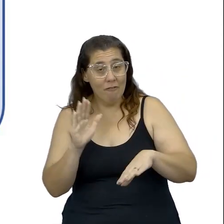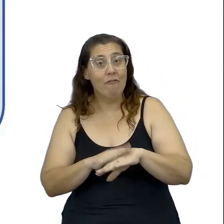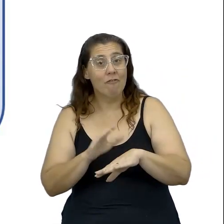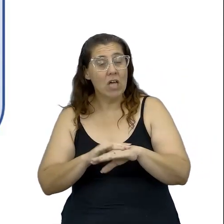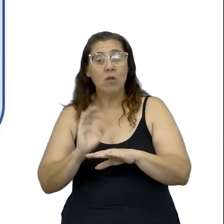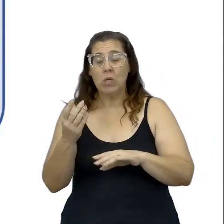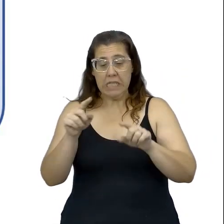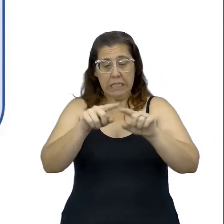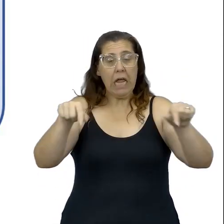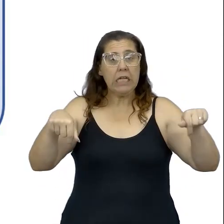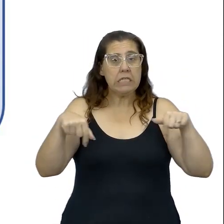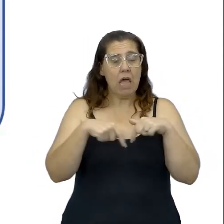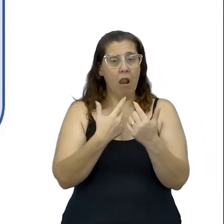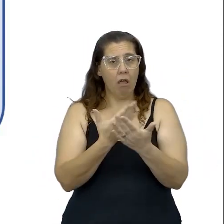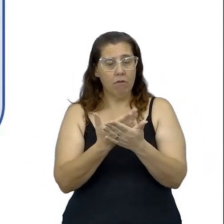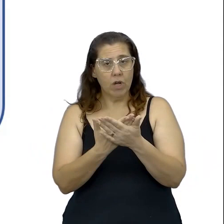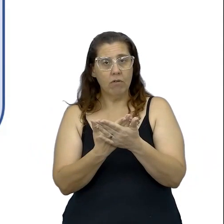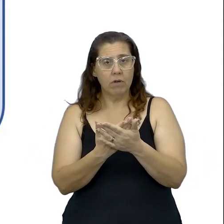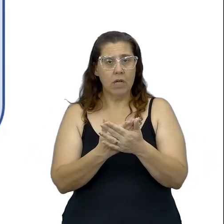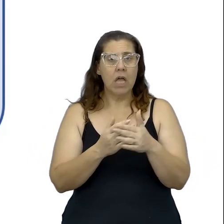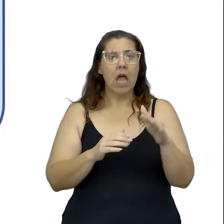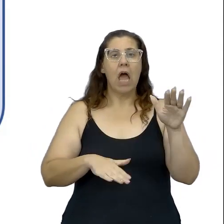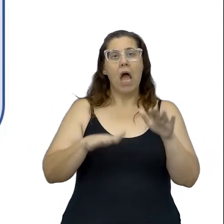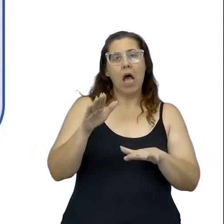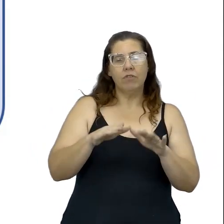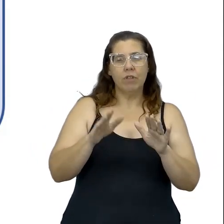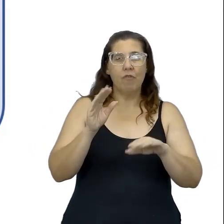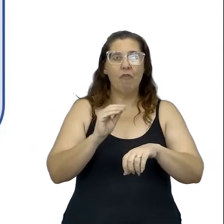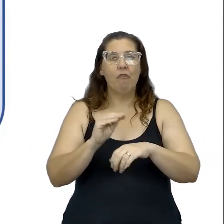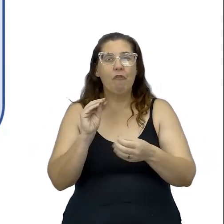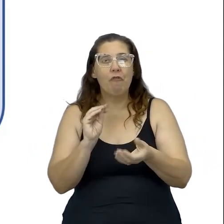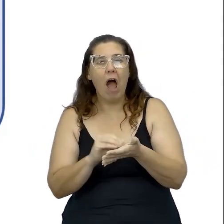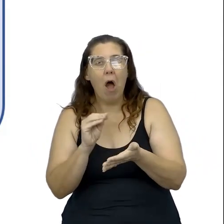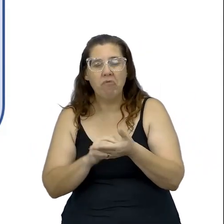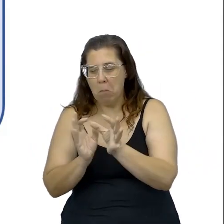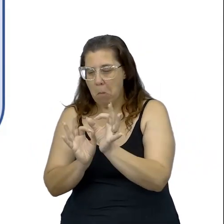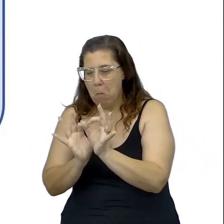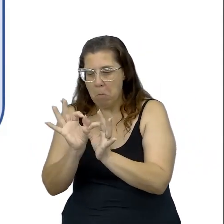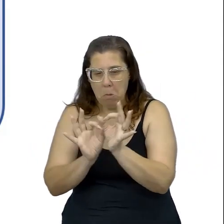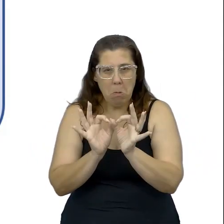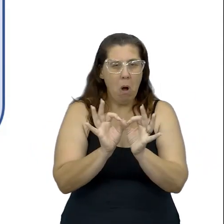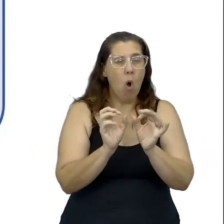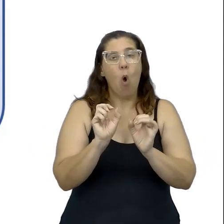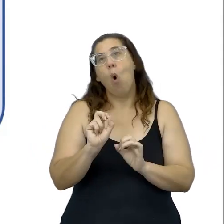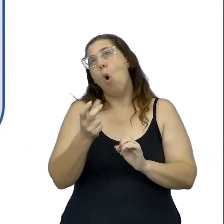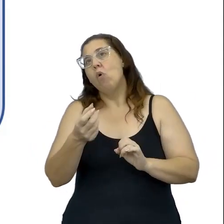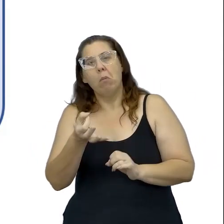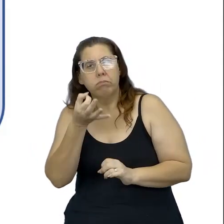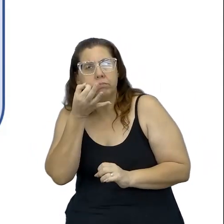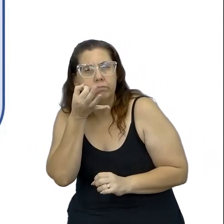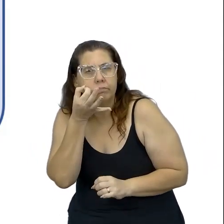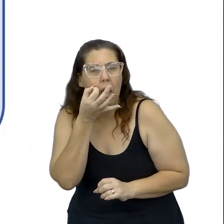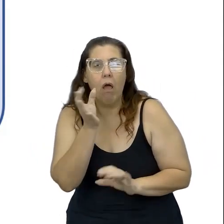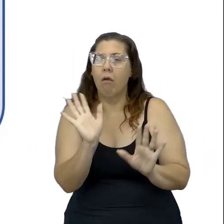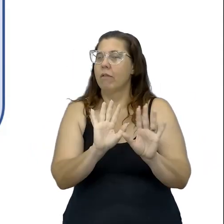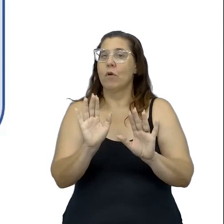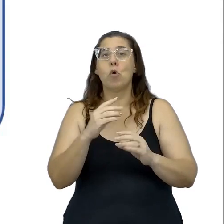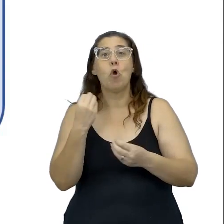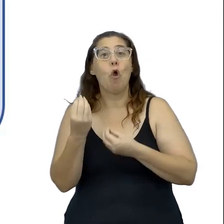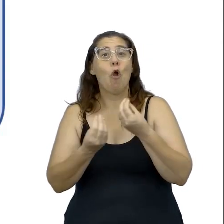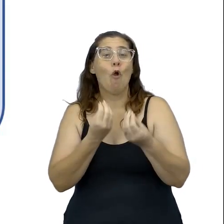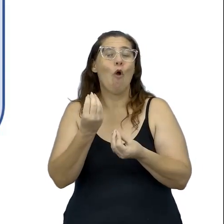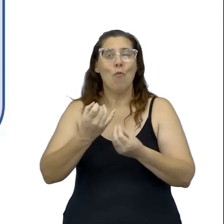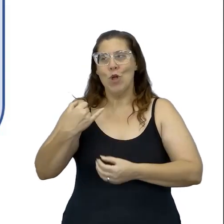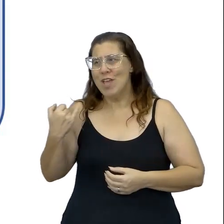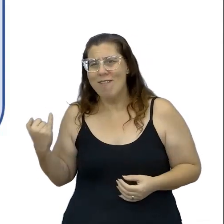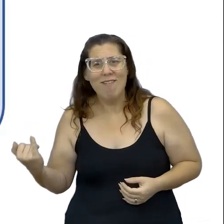Então nós pegamos, às vezes, por falta de planejamento até, né? Ou por não observar. Como é importante